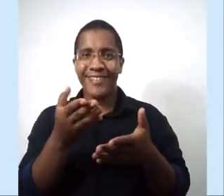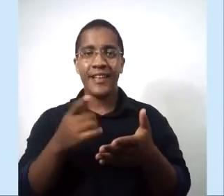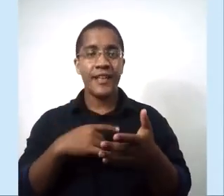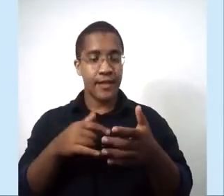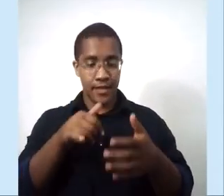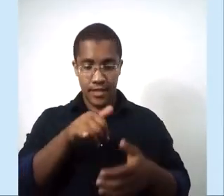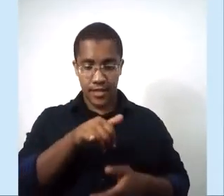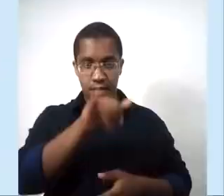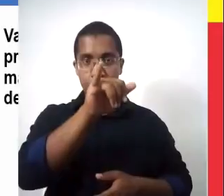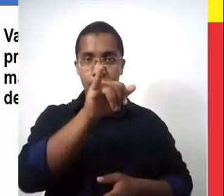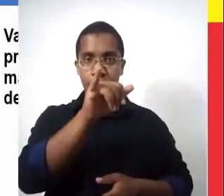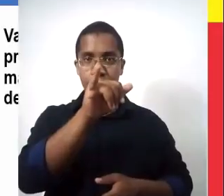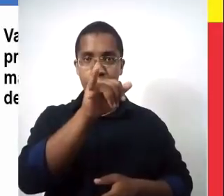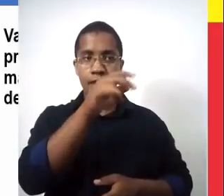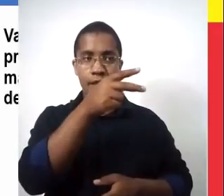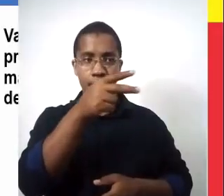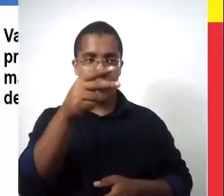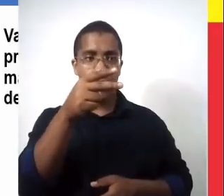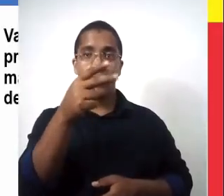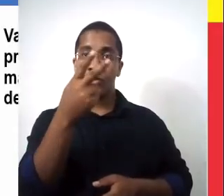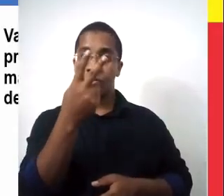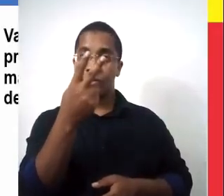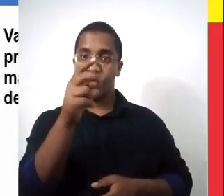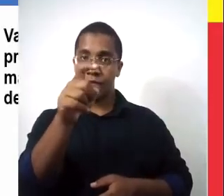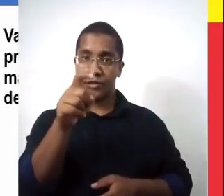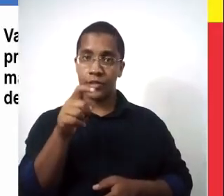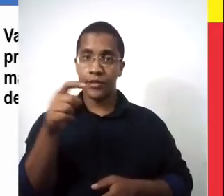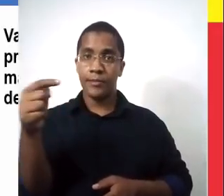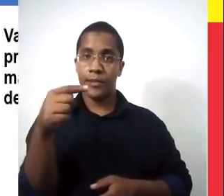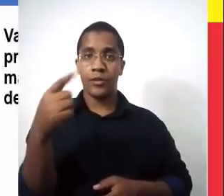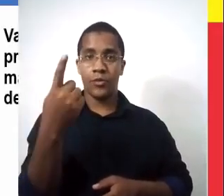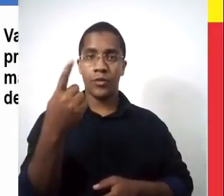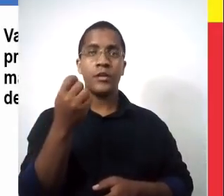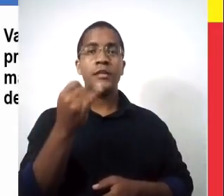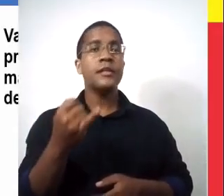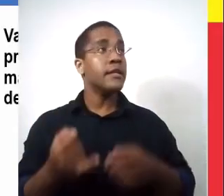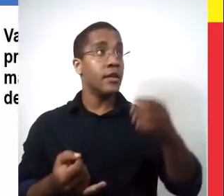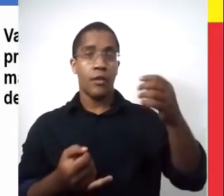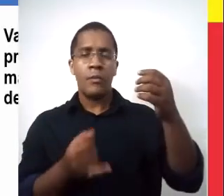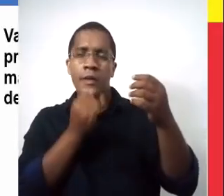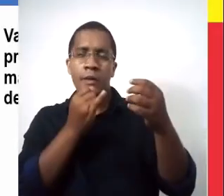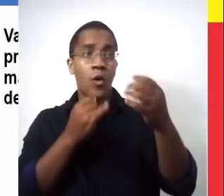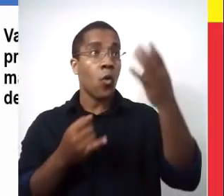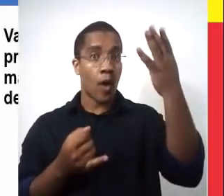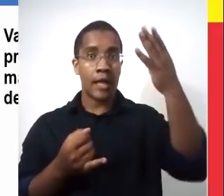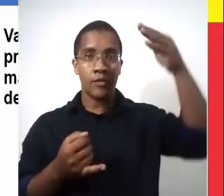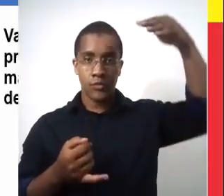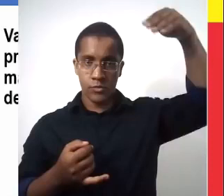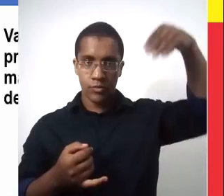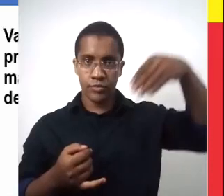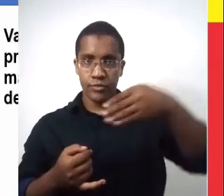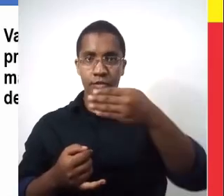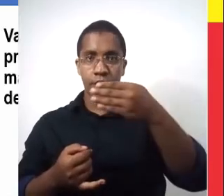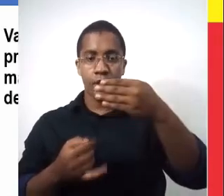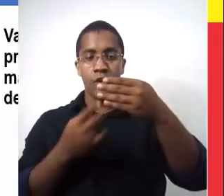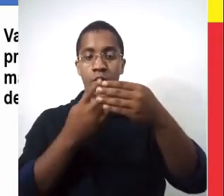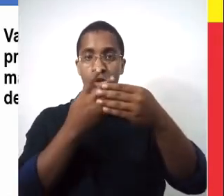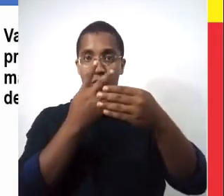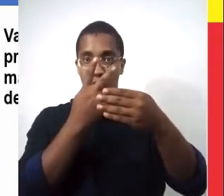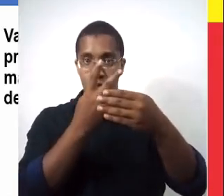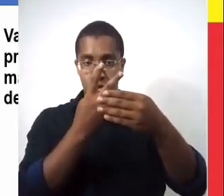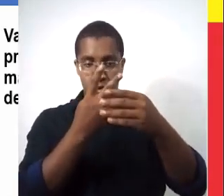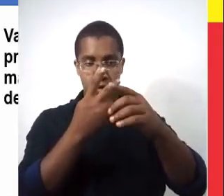2x menos 1. Certo? Então, se ela entrar 4, vai entrar 4 na máquina e vai fazer 2 vezes